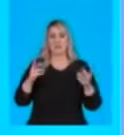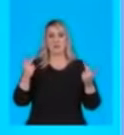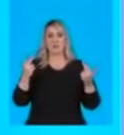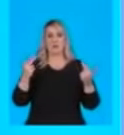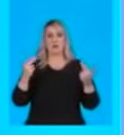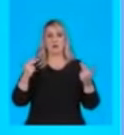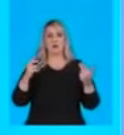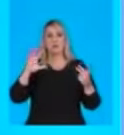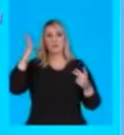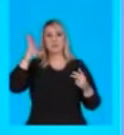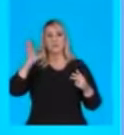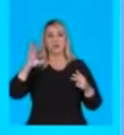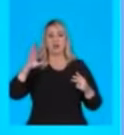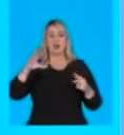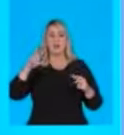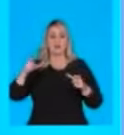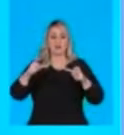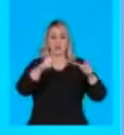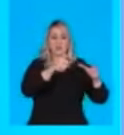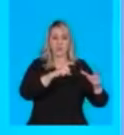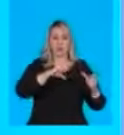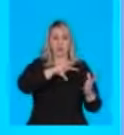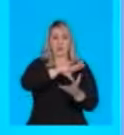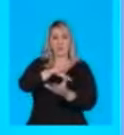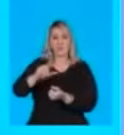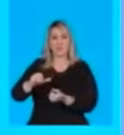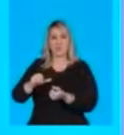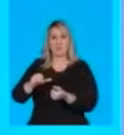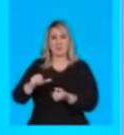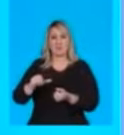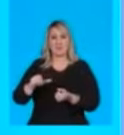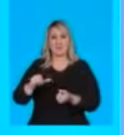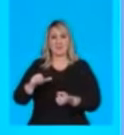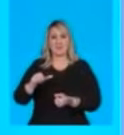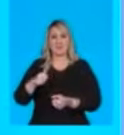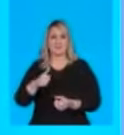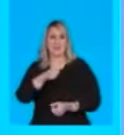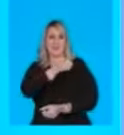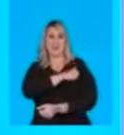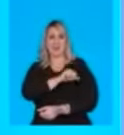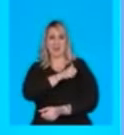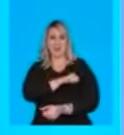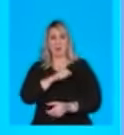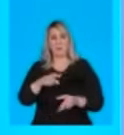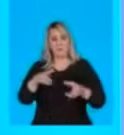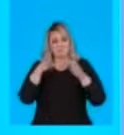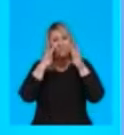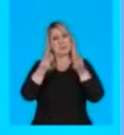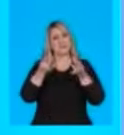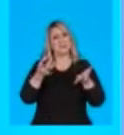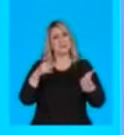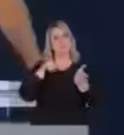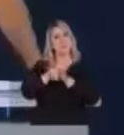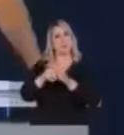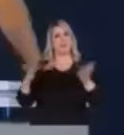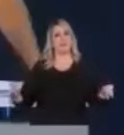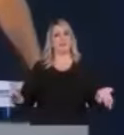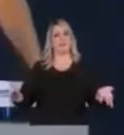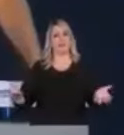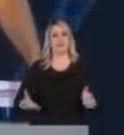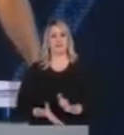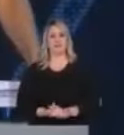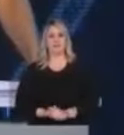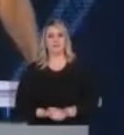acontece em tantos lugares do o Rio de Janeiro pode ter 160 municípios que ele é município Presta mais atenção na hora muito